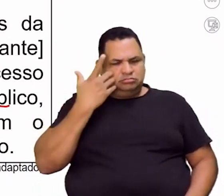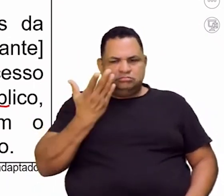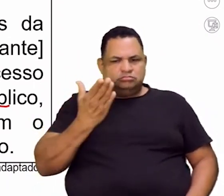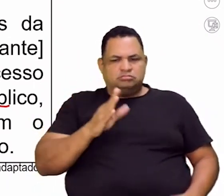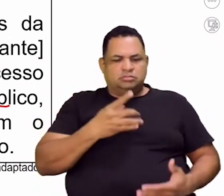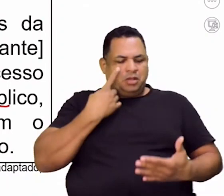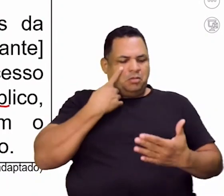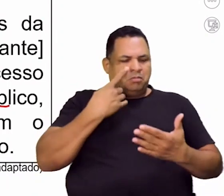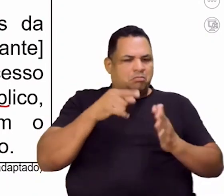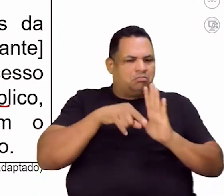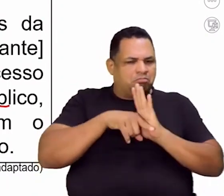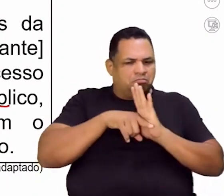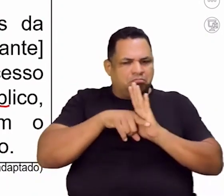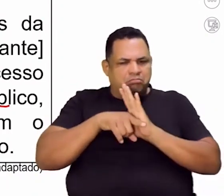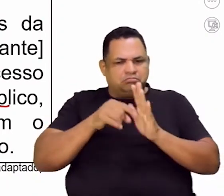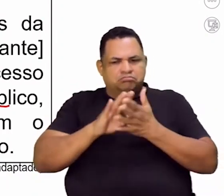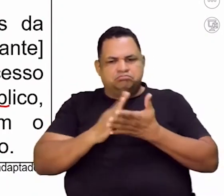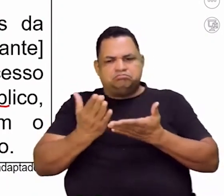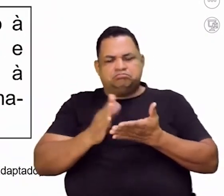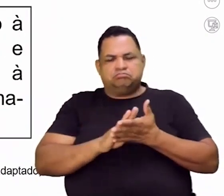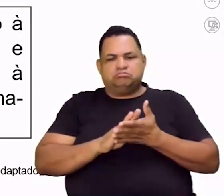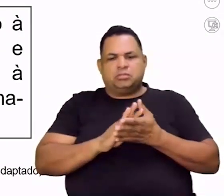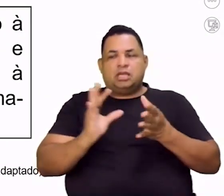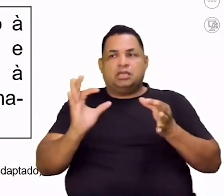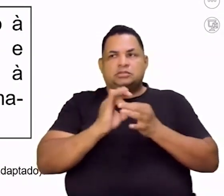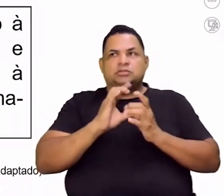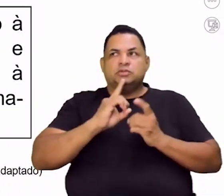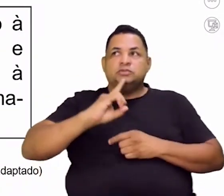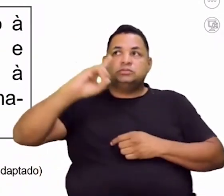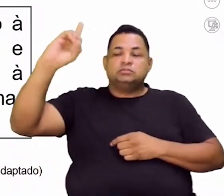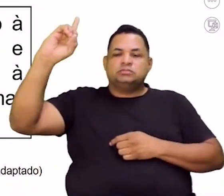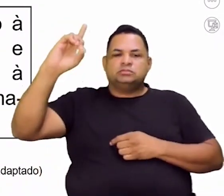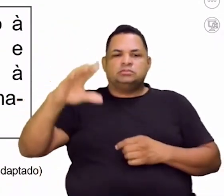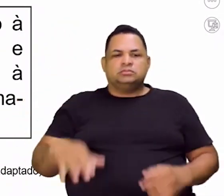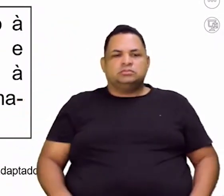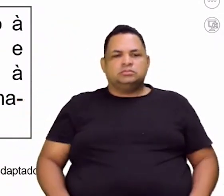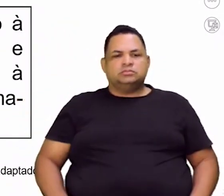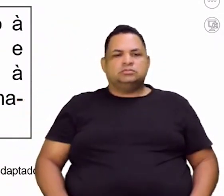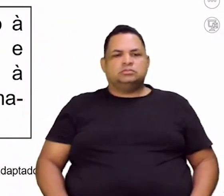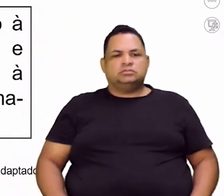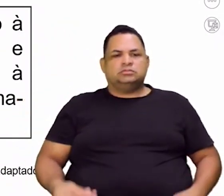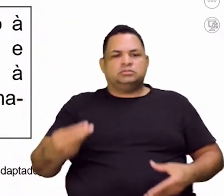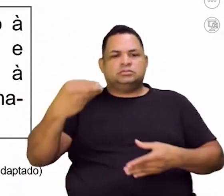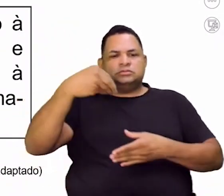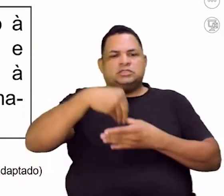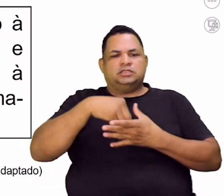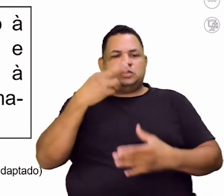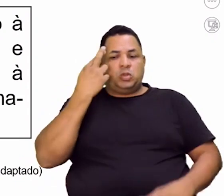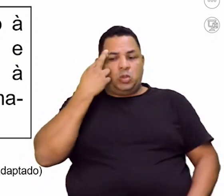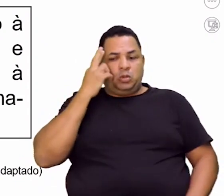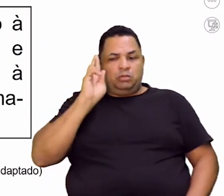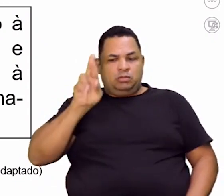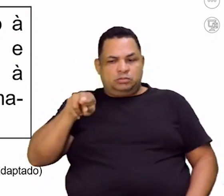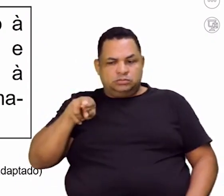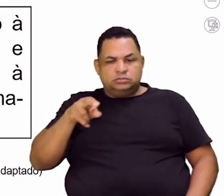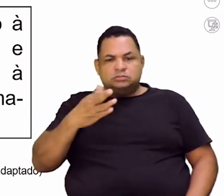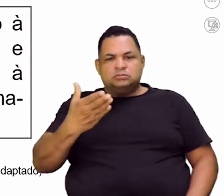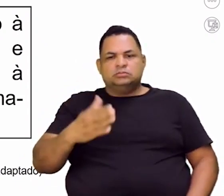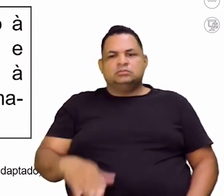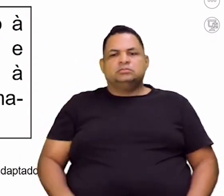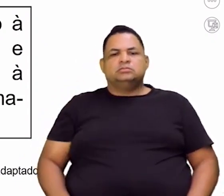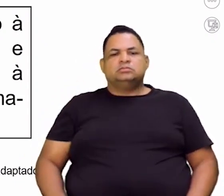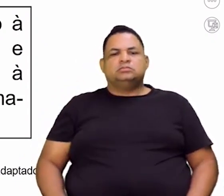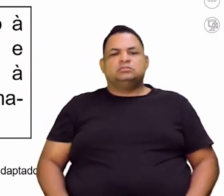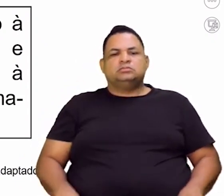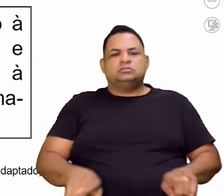né, verifico uma ligação com o divino. No racionalismo, viu que lá no homem no centro, que